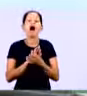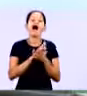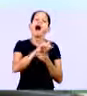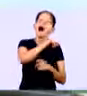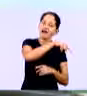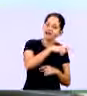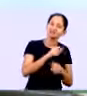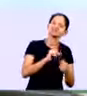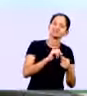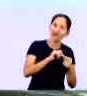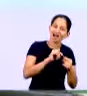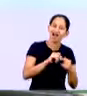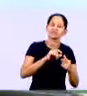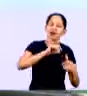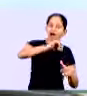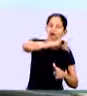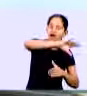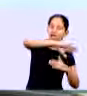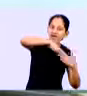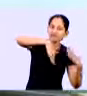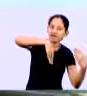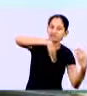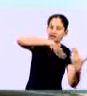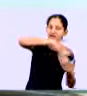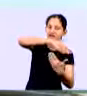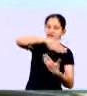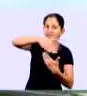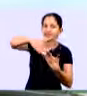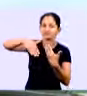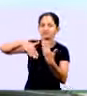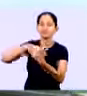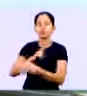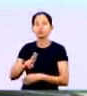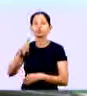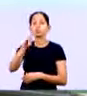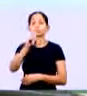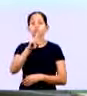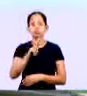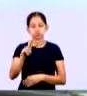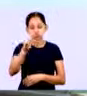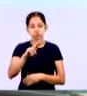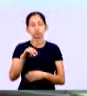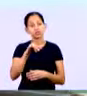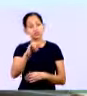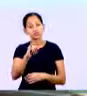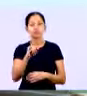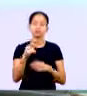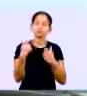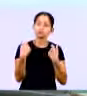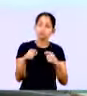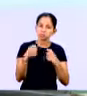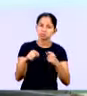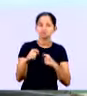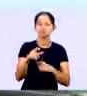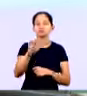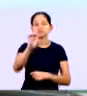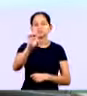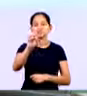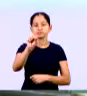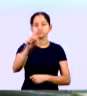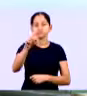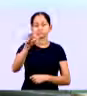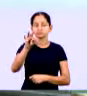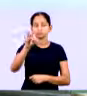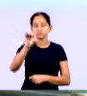Ele vai girando com o passar do tempo, né? E vai subindo. Então, todas as vezes que se eu tiver o caso de um estoque de reserva